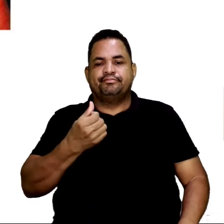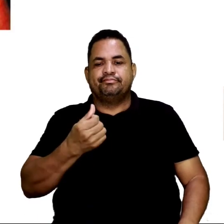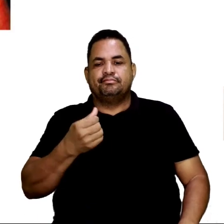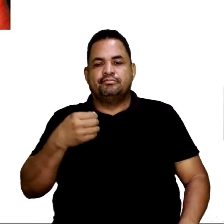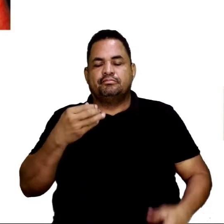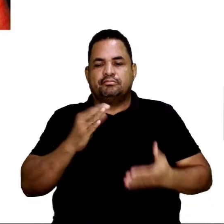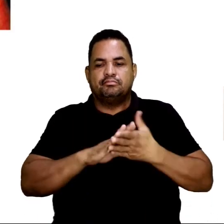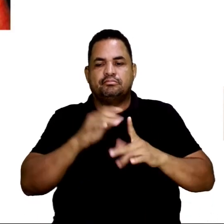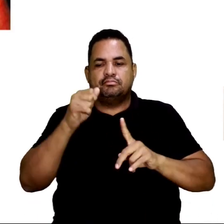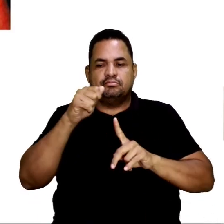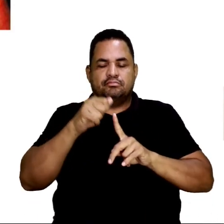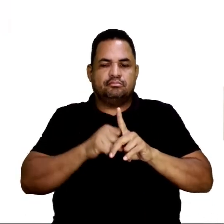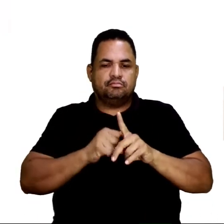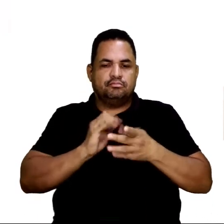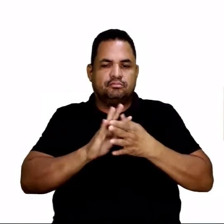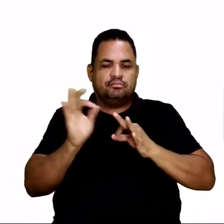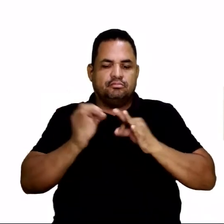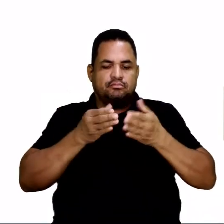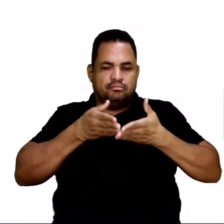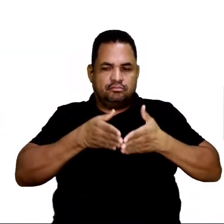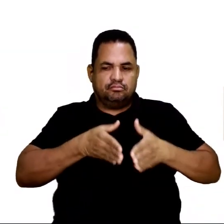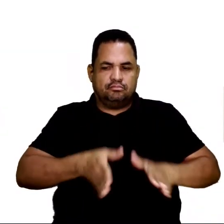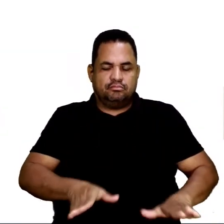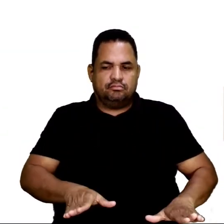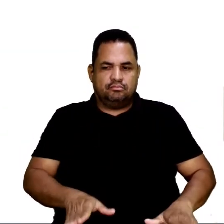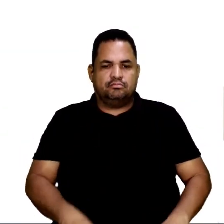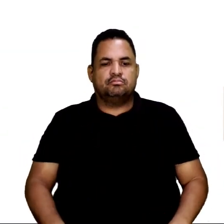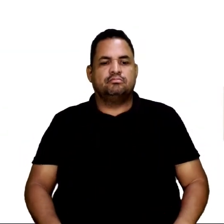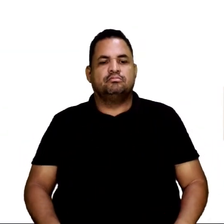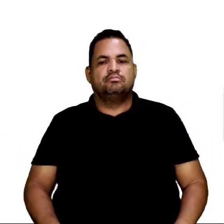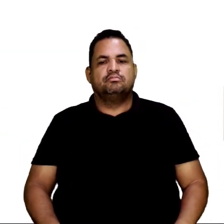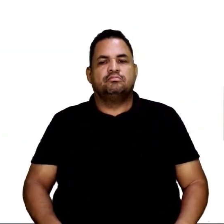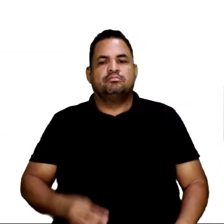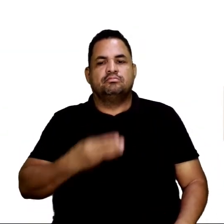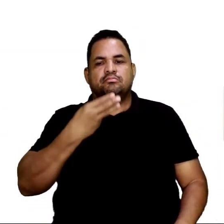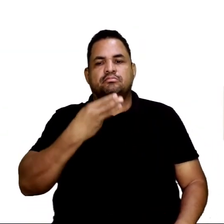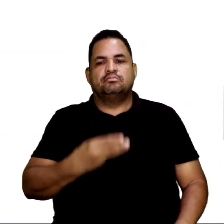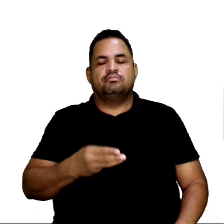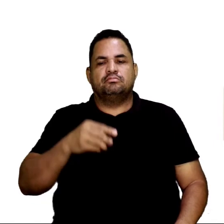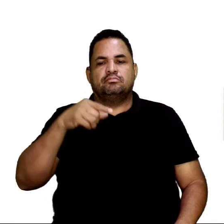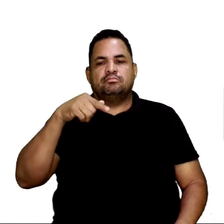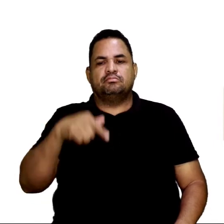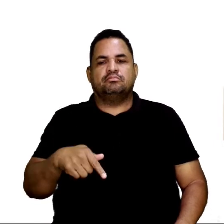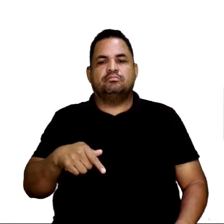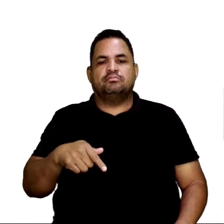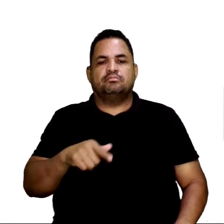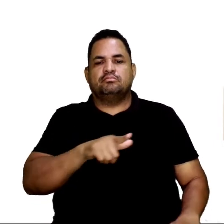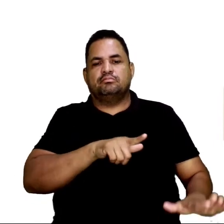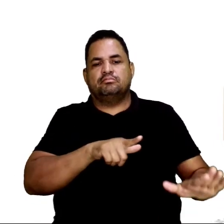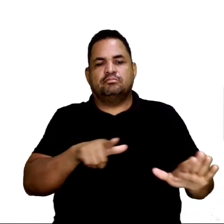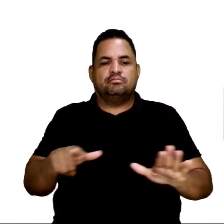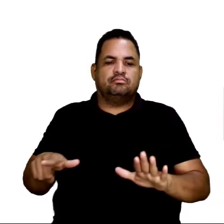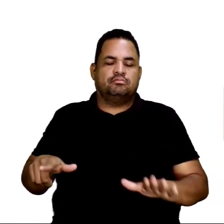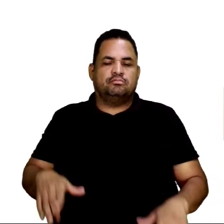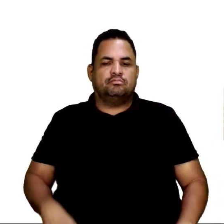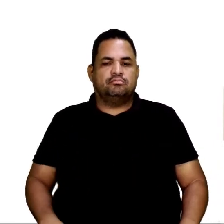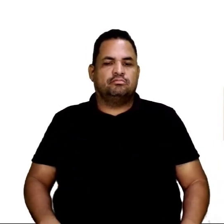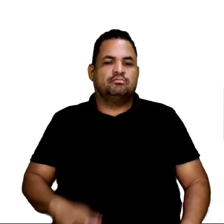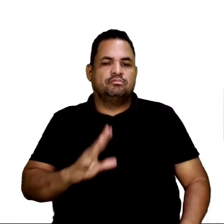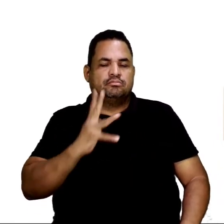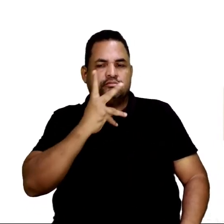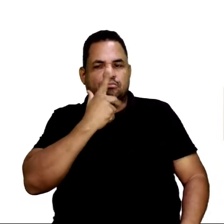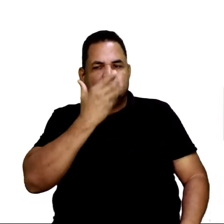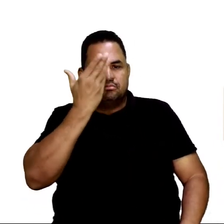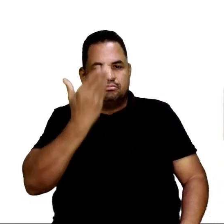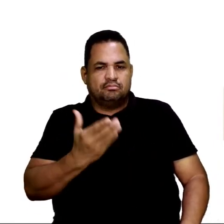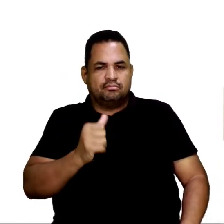ali para a saída, né? Com 37 semanas, oh, que coxa mais linda, bota o